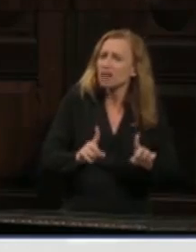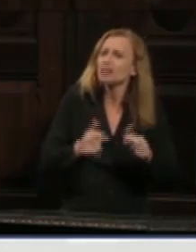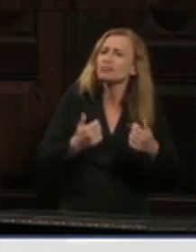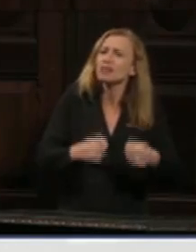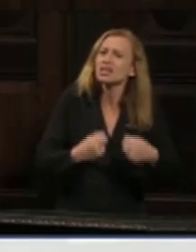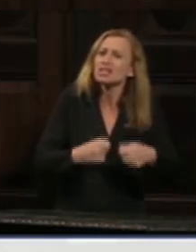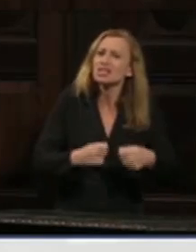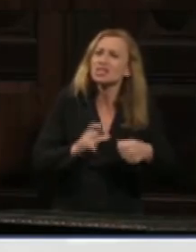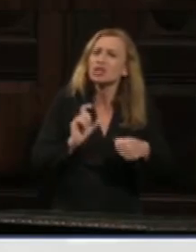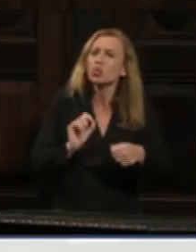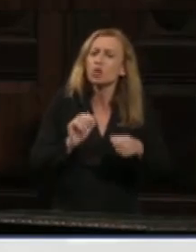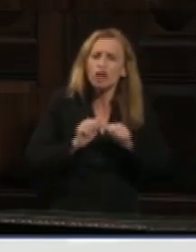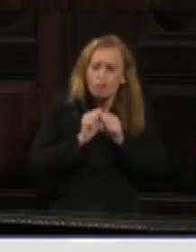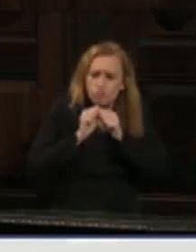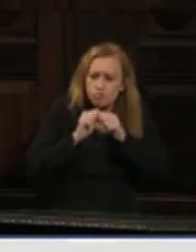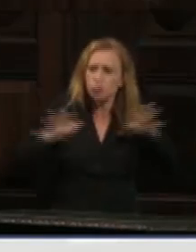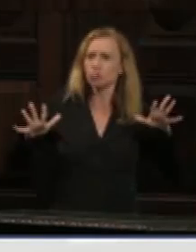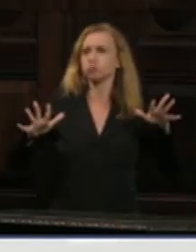ter abrangência